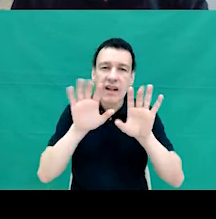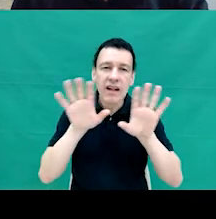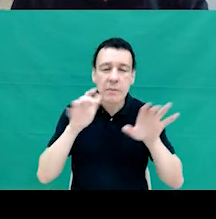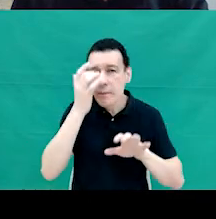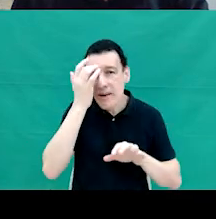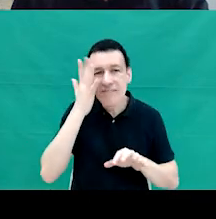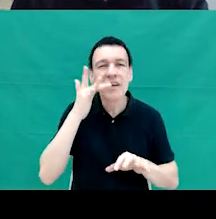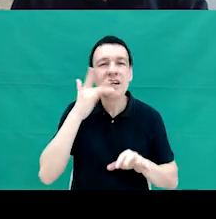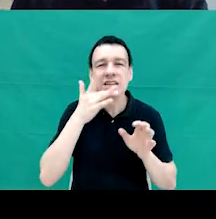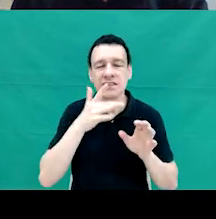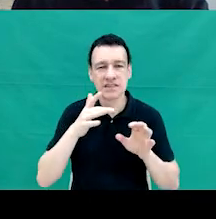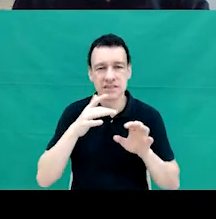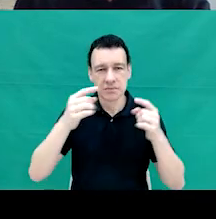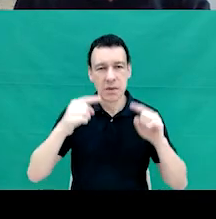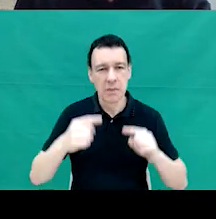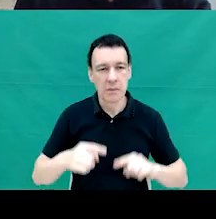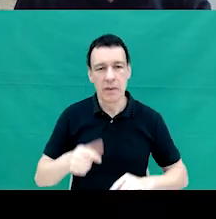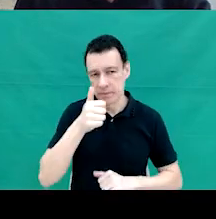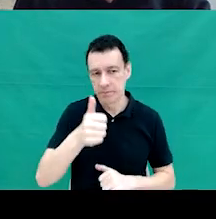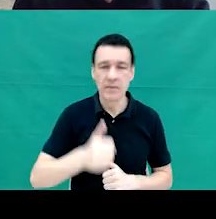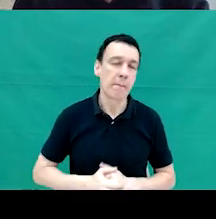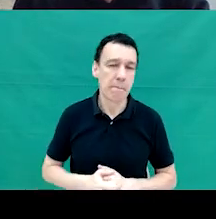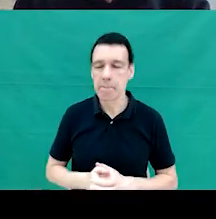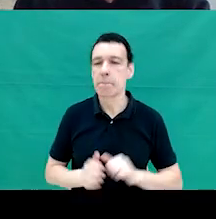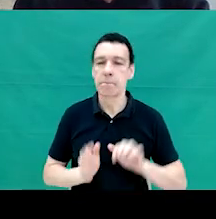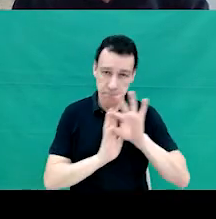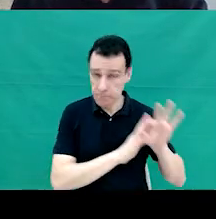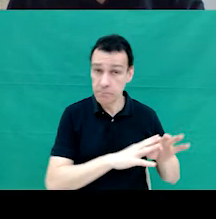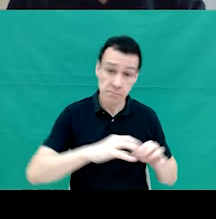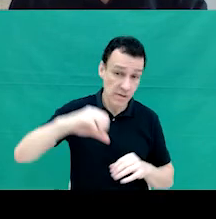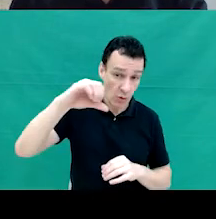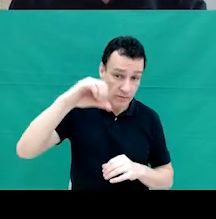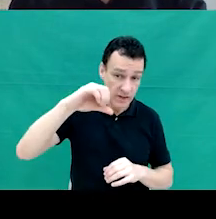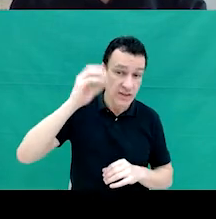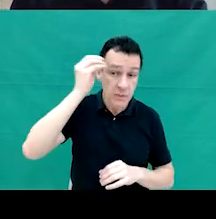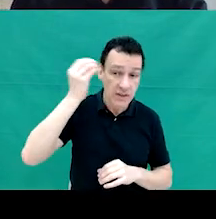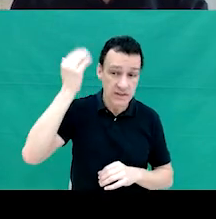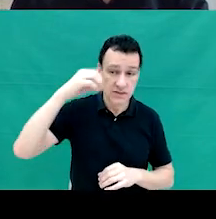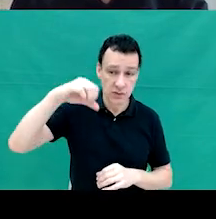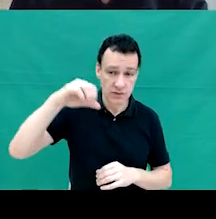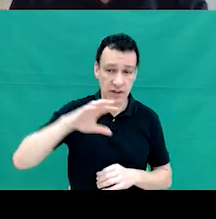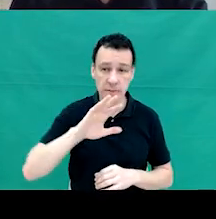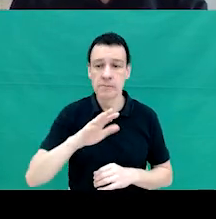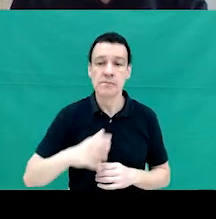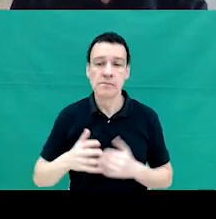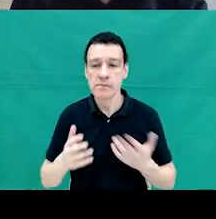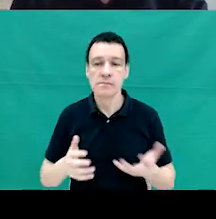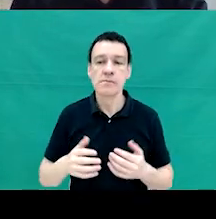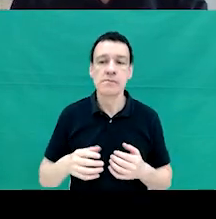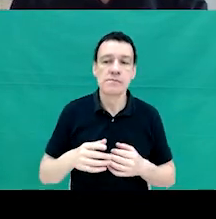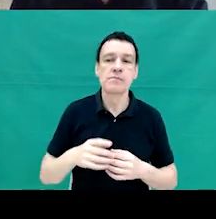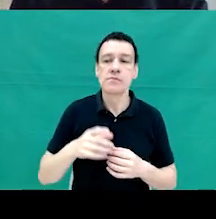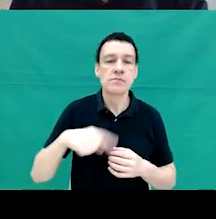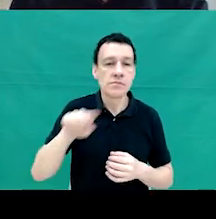E agora, a nona heurística que fala: ajude os usuários a reconhecer, diagnosticar e recuperar erros.